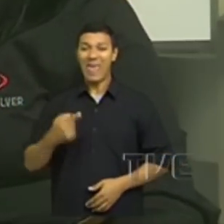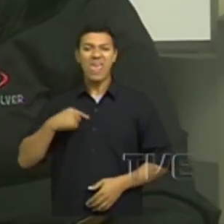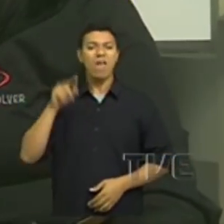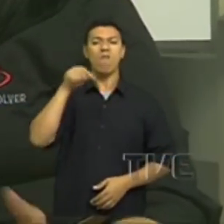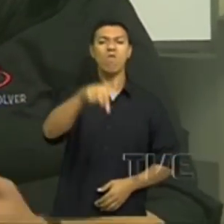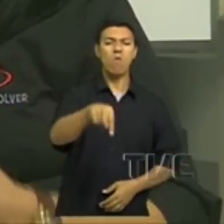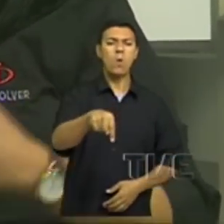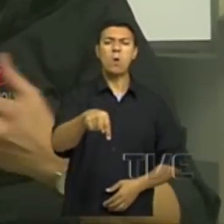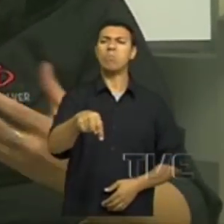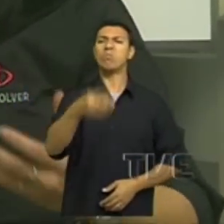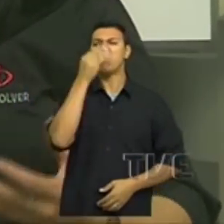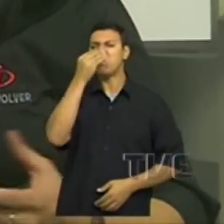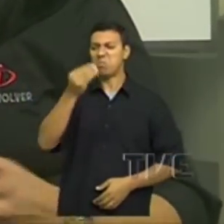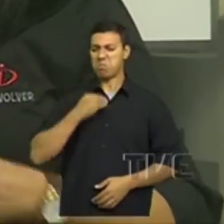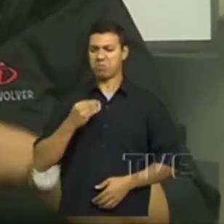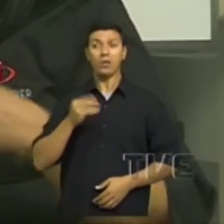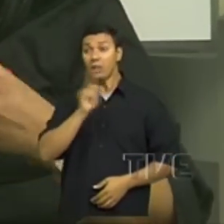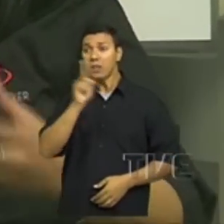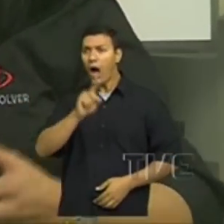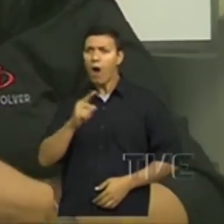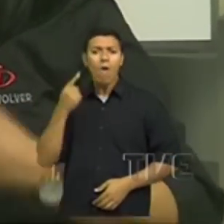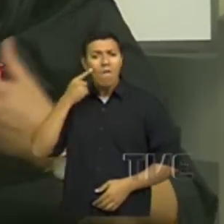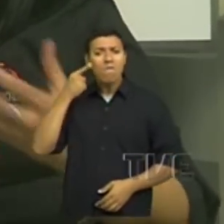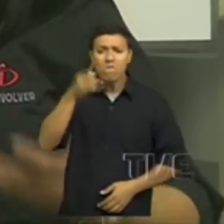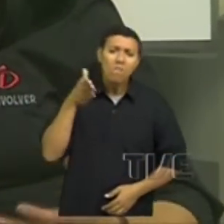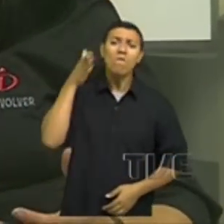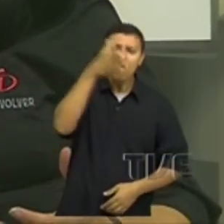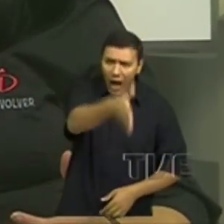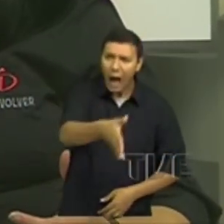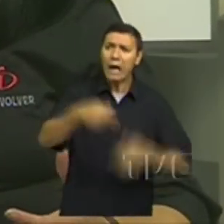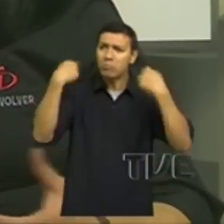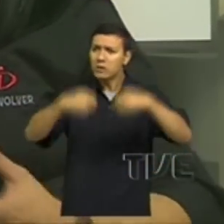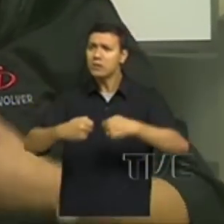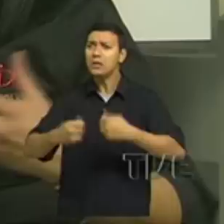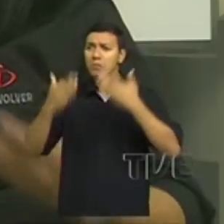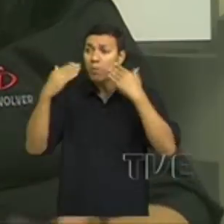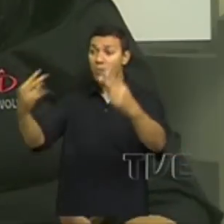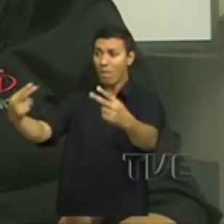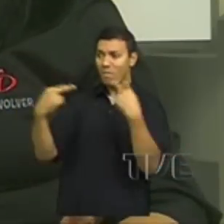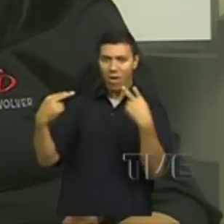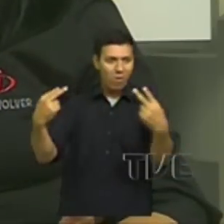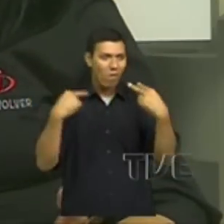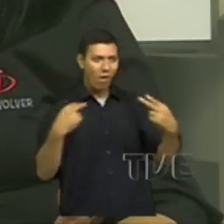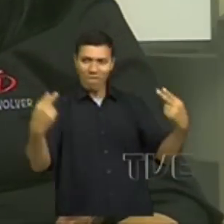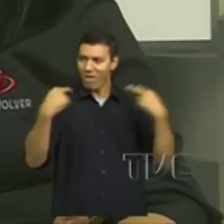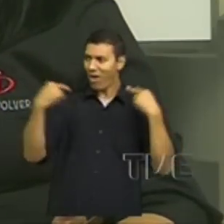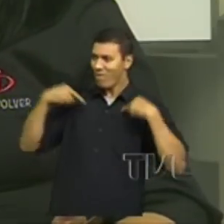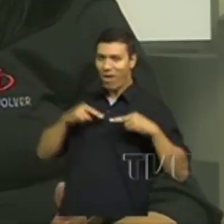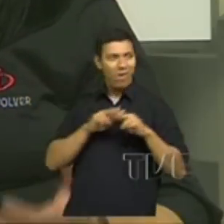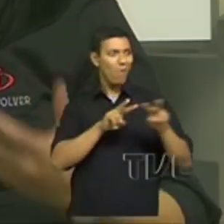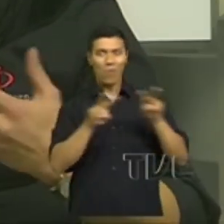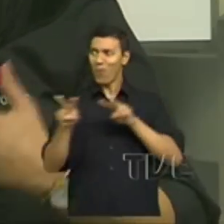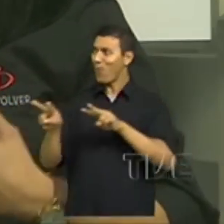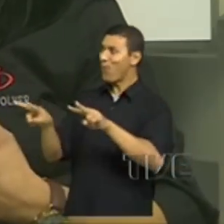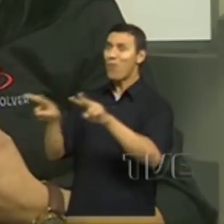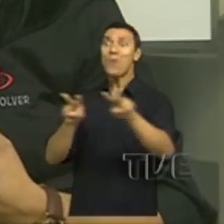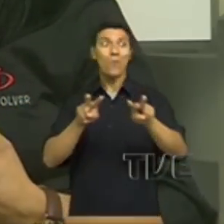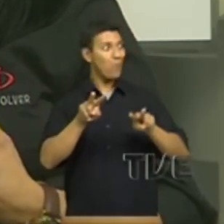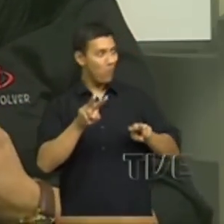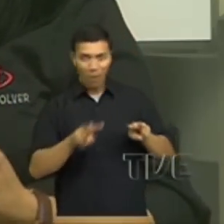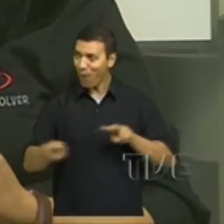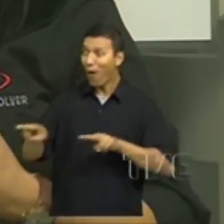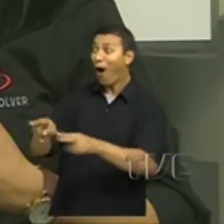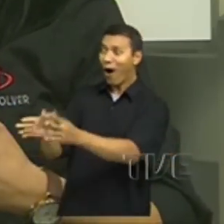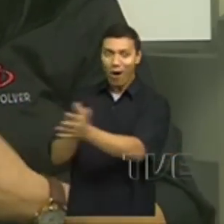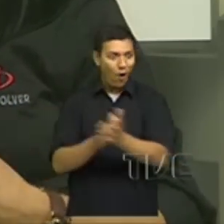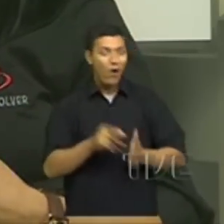Né? Então é importantíssimo que a gente consiga mobilizar pessoas para esses espaços, para mostrar para a sociedade